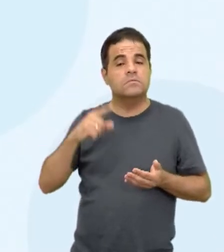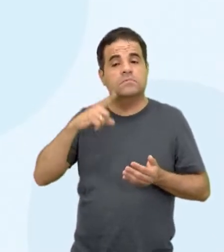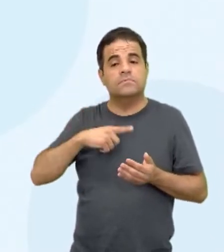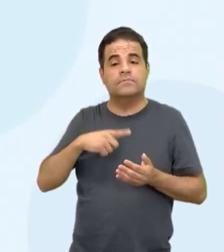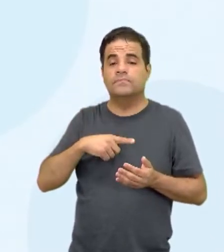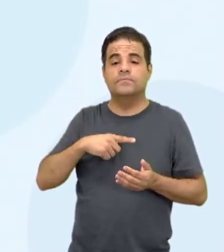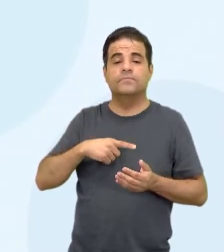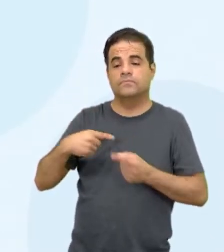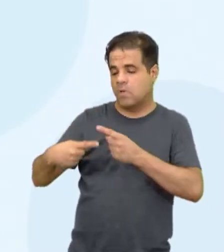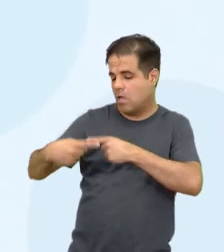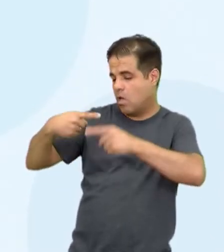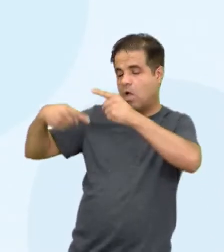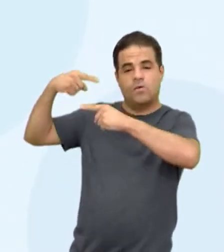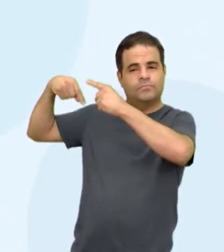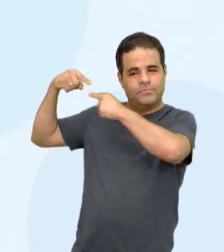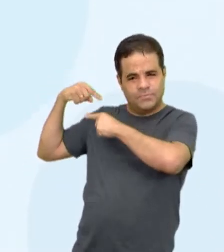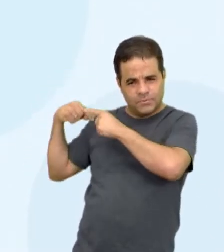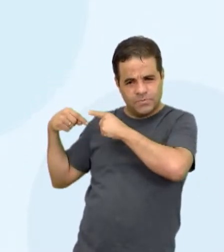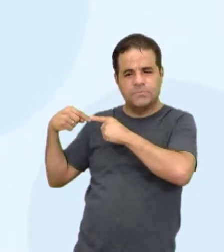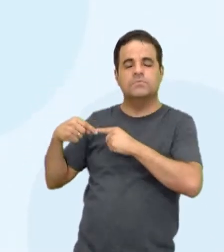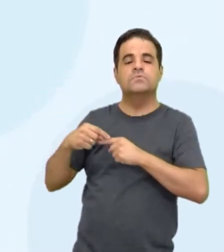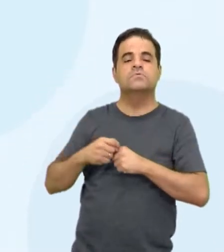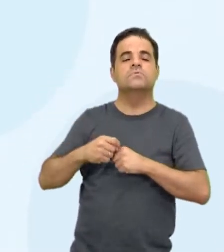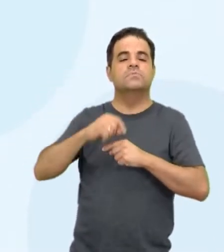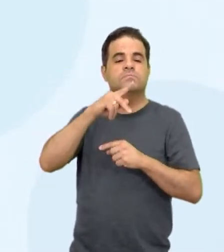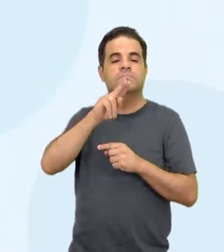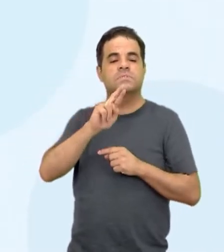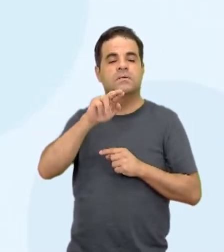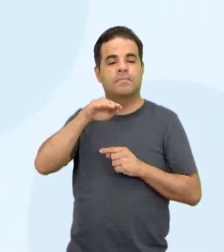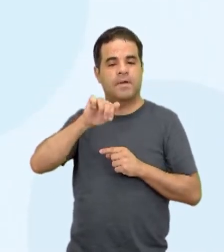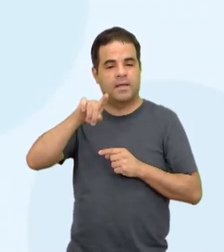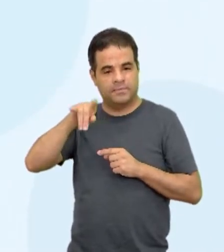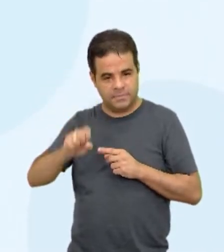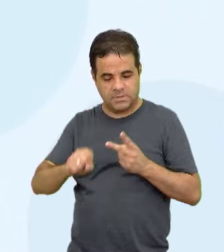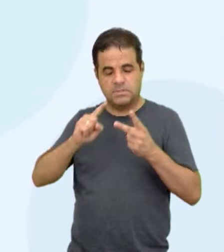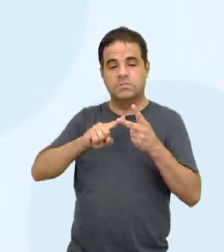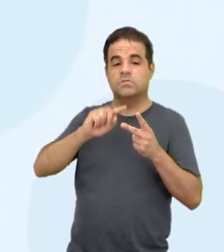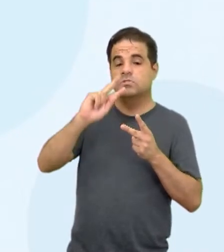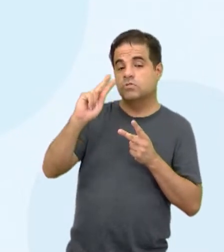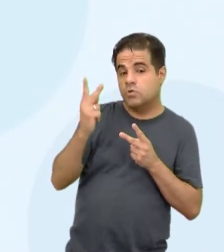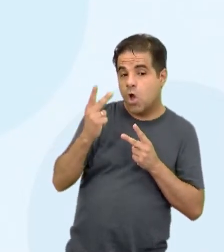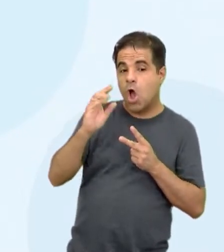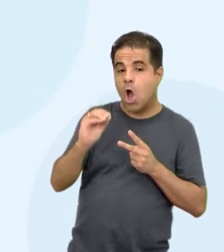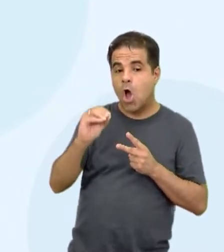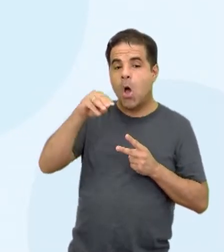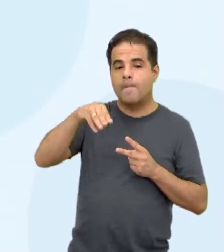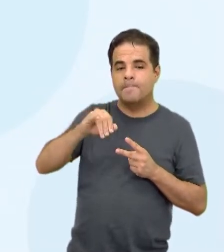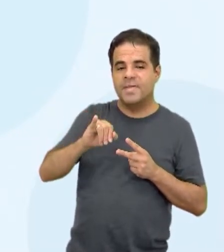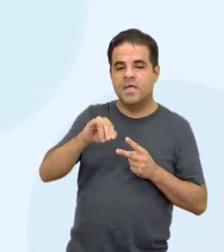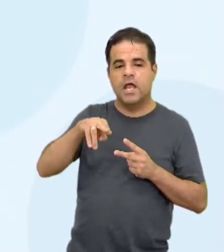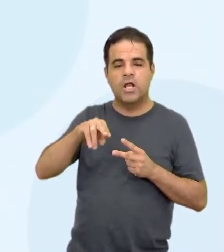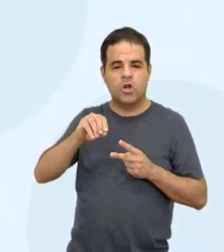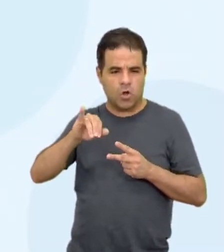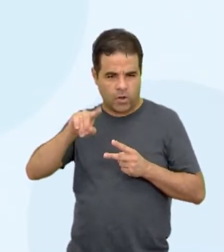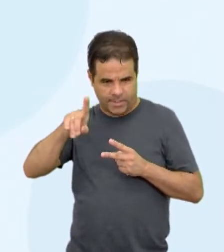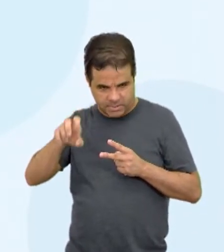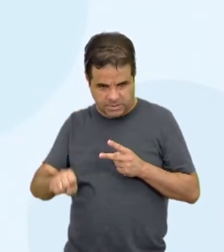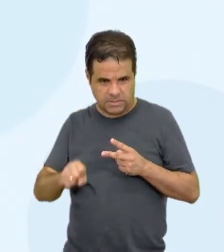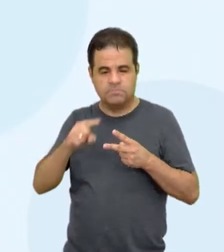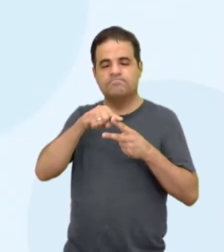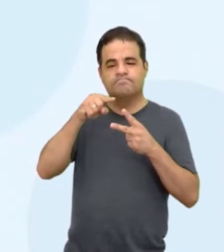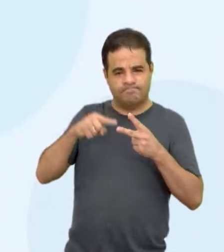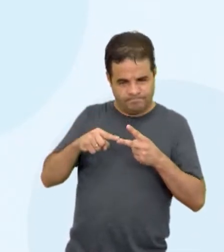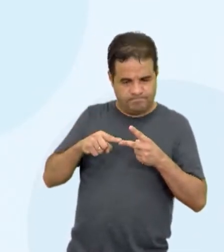tem aí um ancestral comum entre primatas e os hominoides, né? E os primeiros